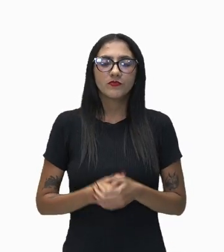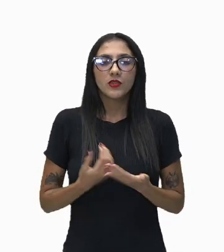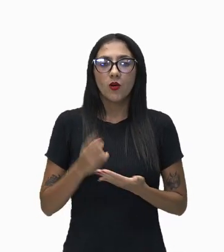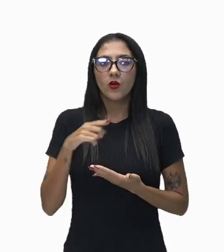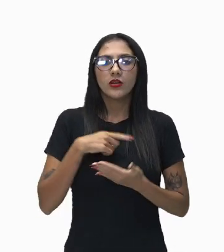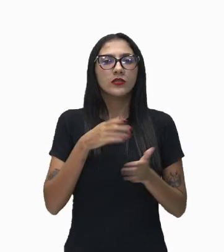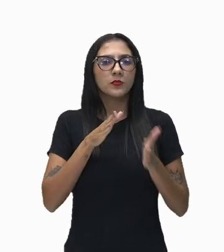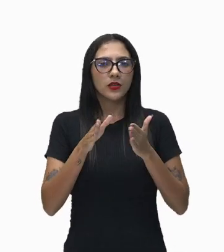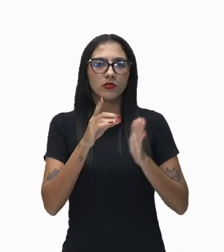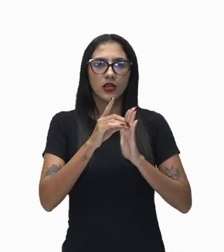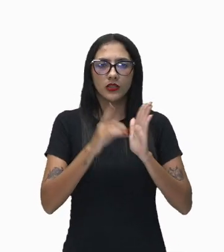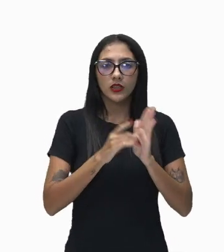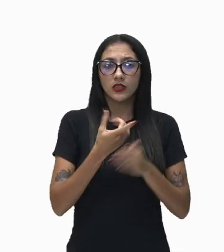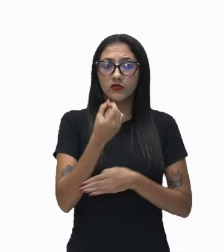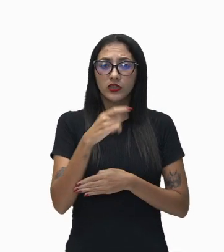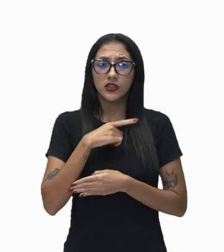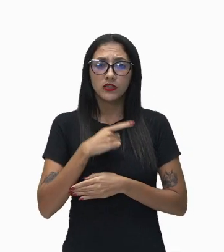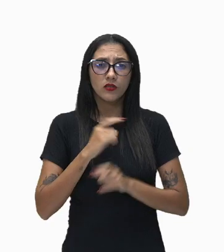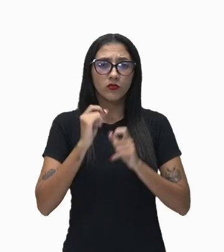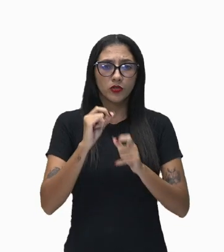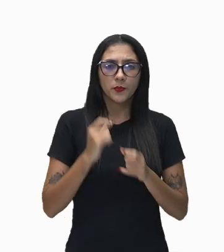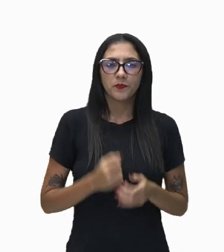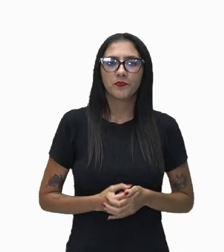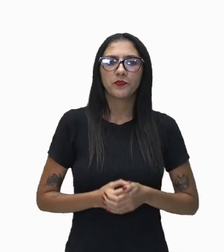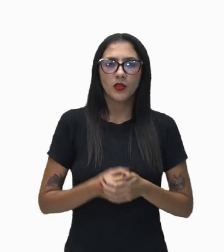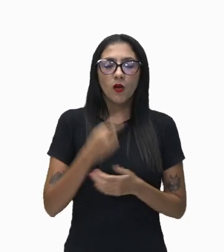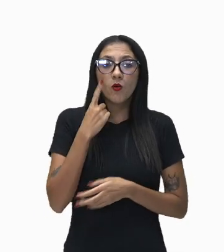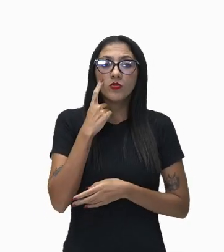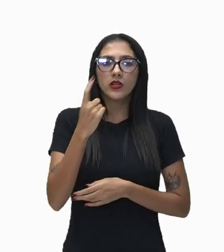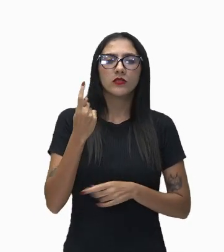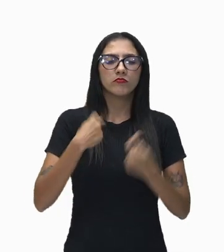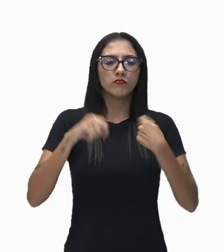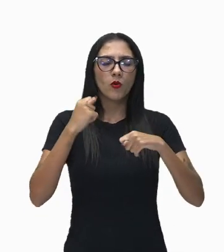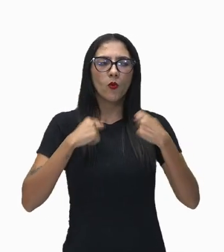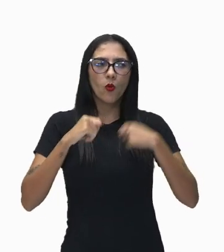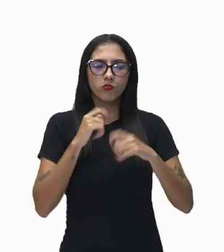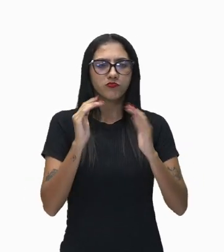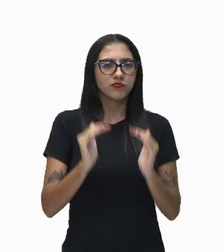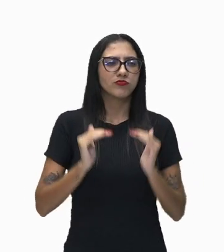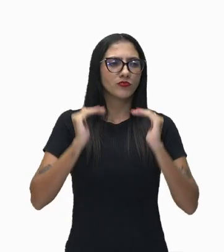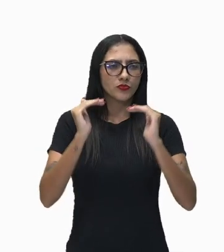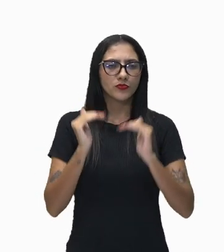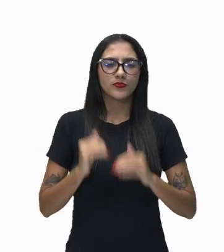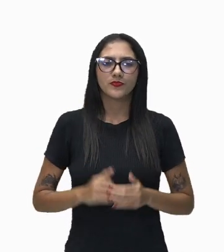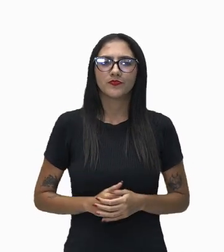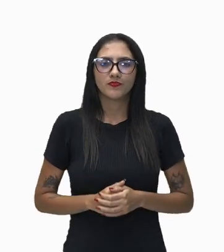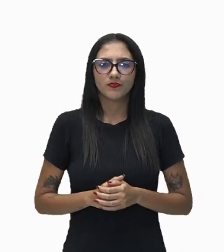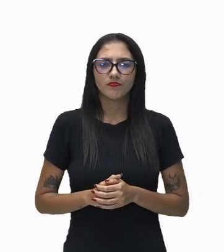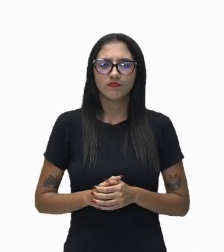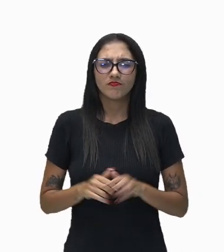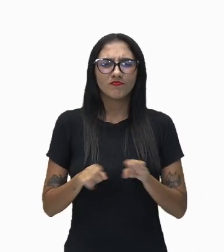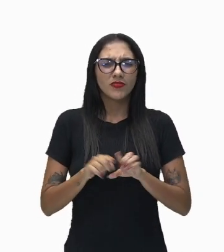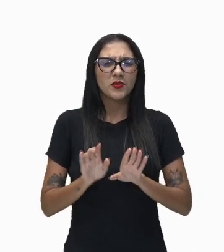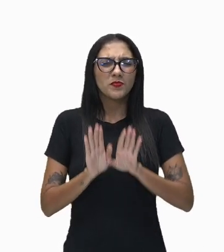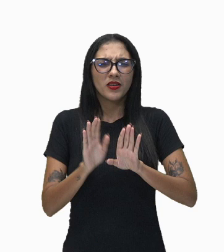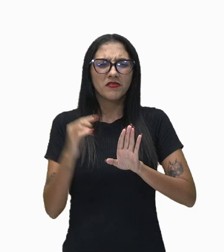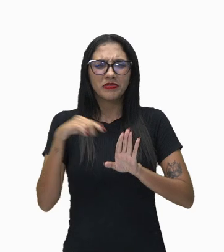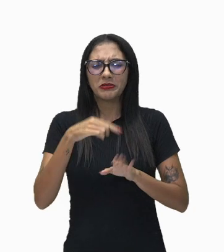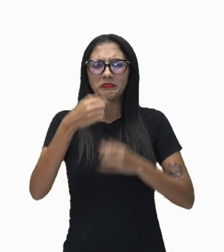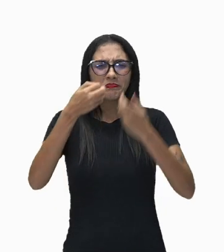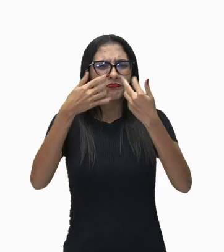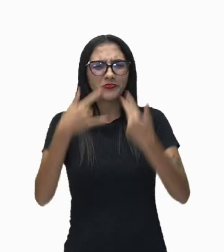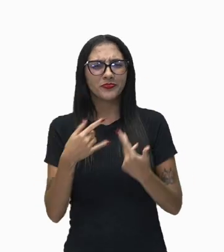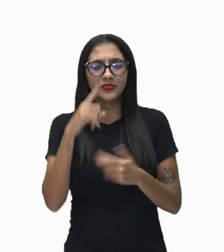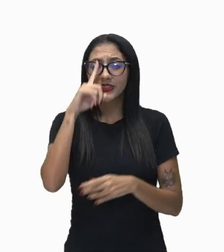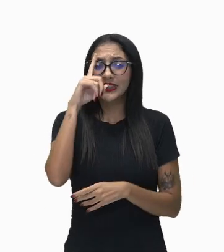euforia econômica, com a especulação financeira em alta. Pera aí, professor, o senhor começou a falar difícil que eu não estou